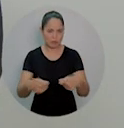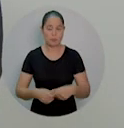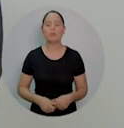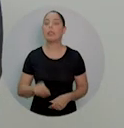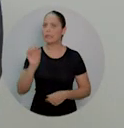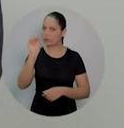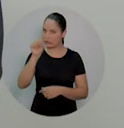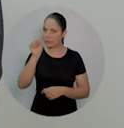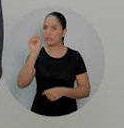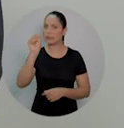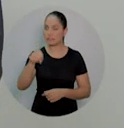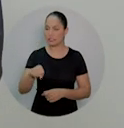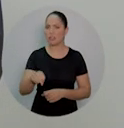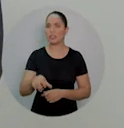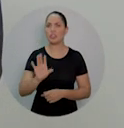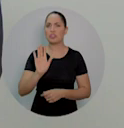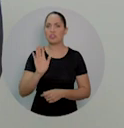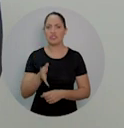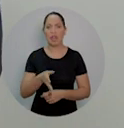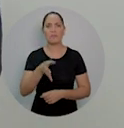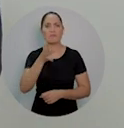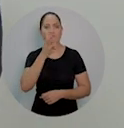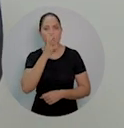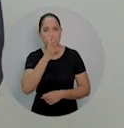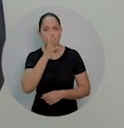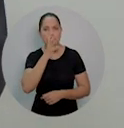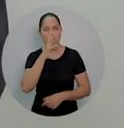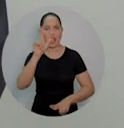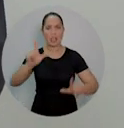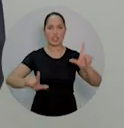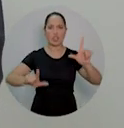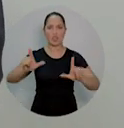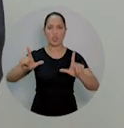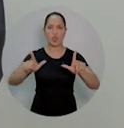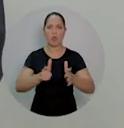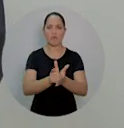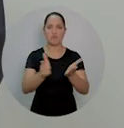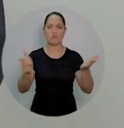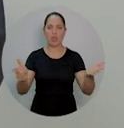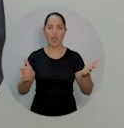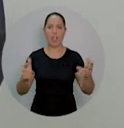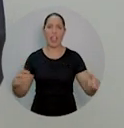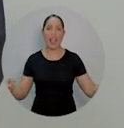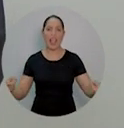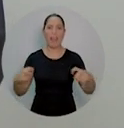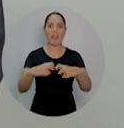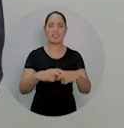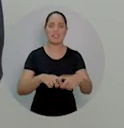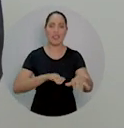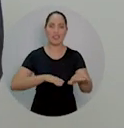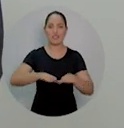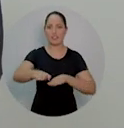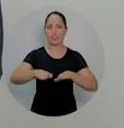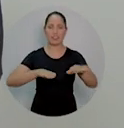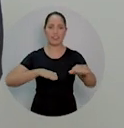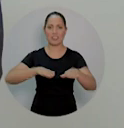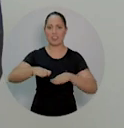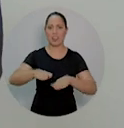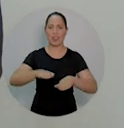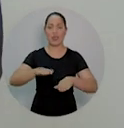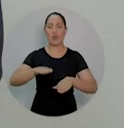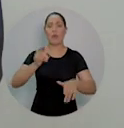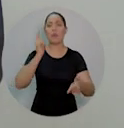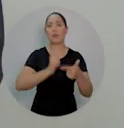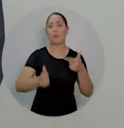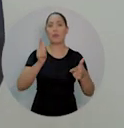dúvidas. Assistimos todos os dias nas mídias acidentes de trânsito muitas vezes causados